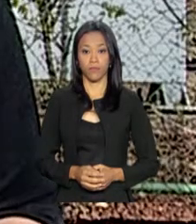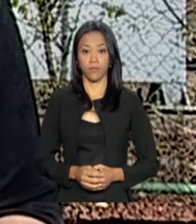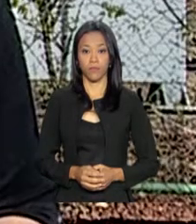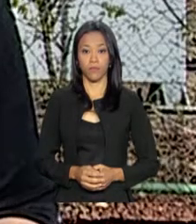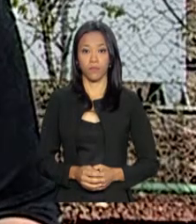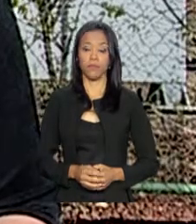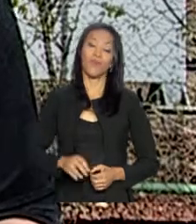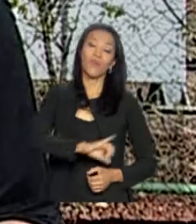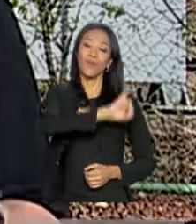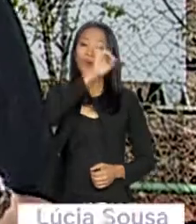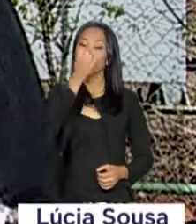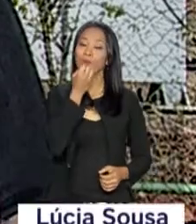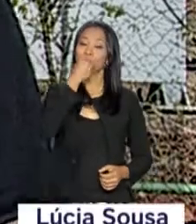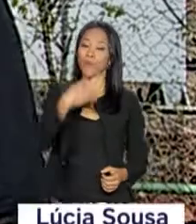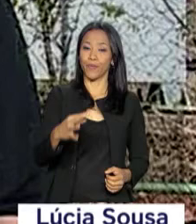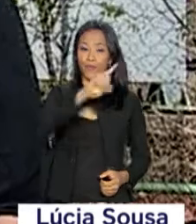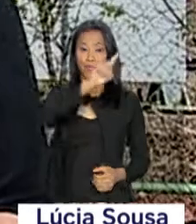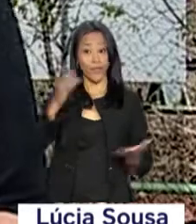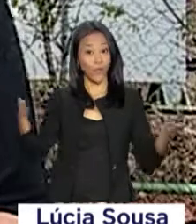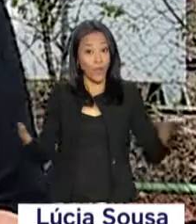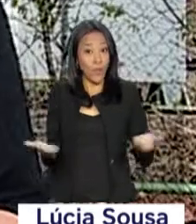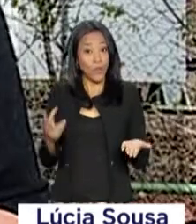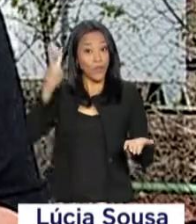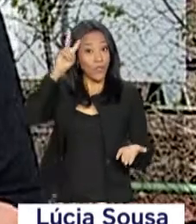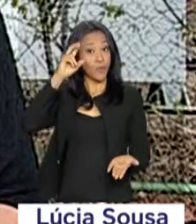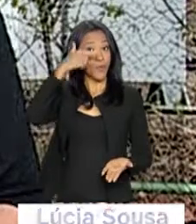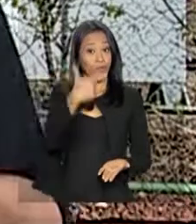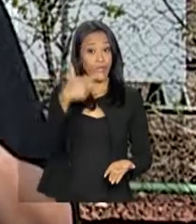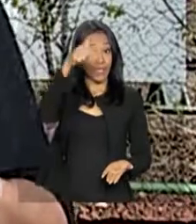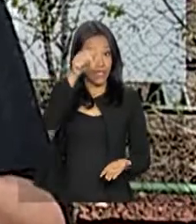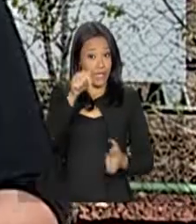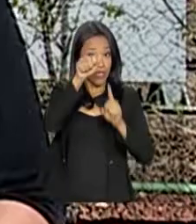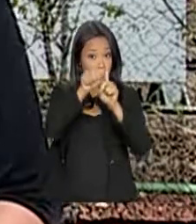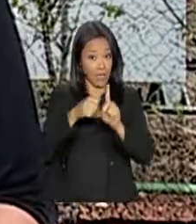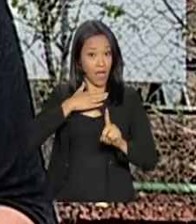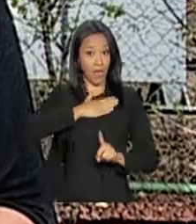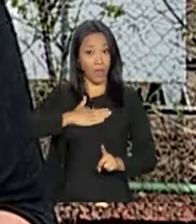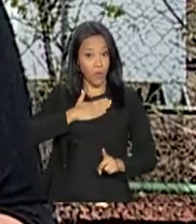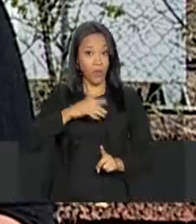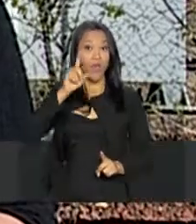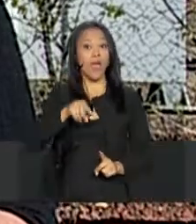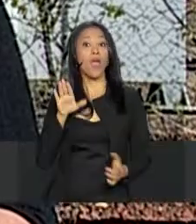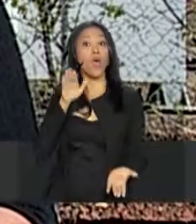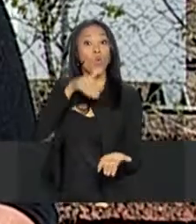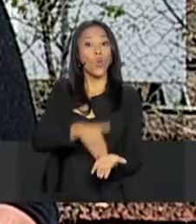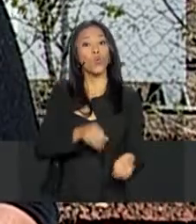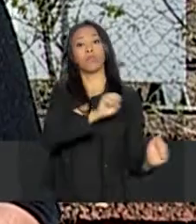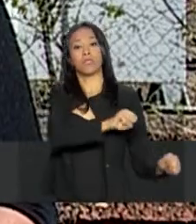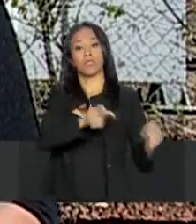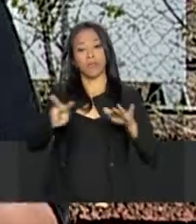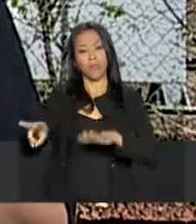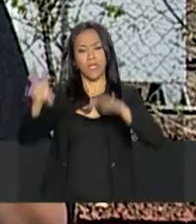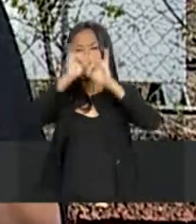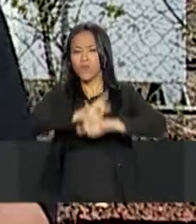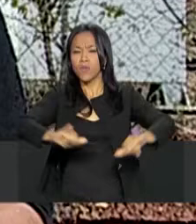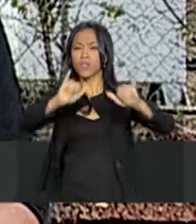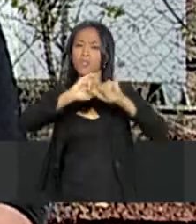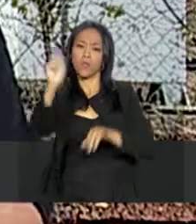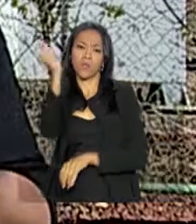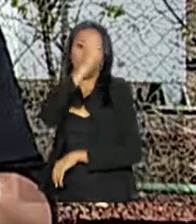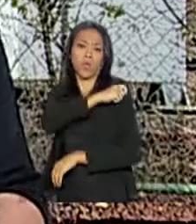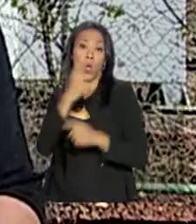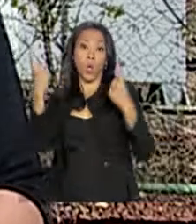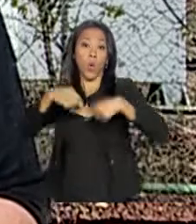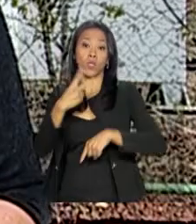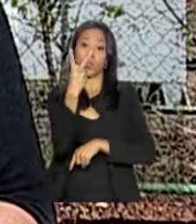olá bom dia hoje é segunda feira 27 de agosto e esta é a última semana da campanha de vacinação contra a poliomielite